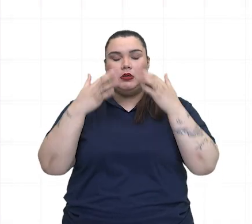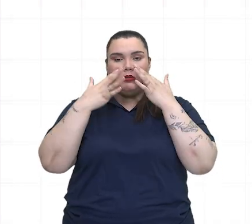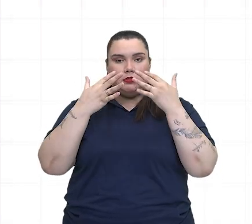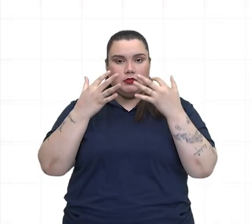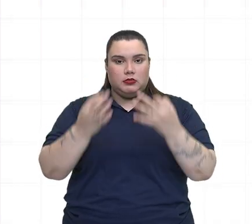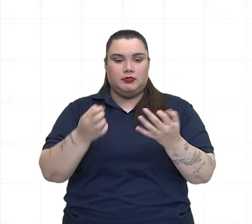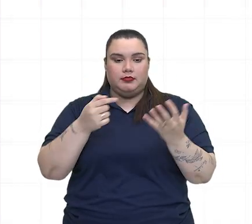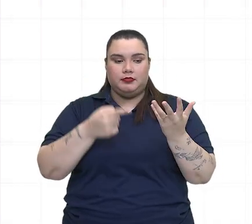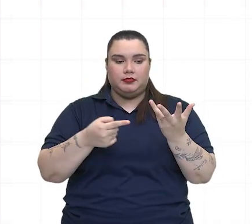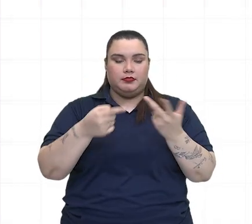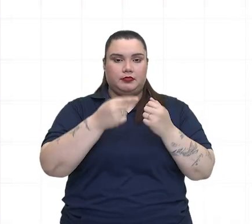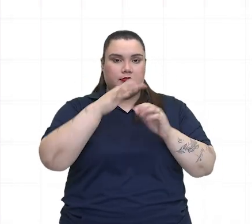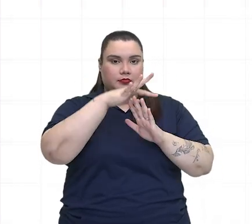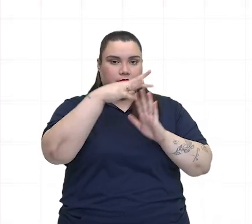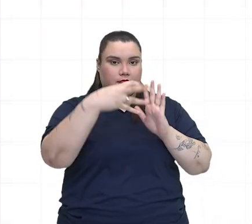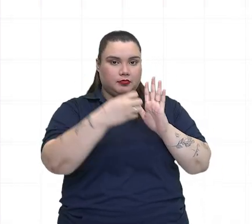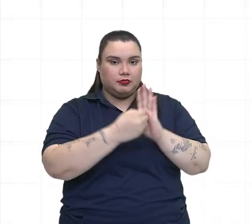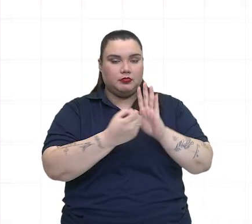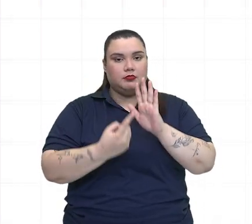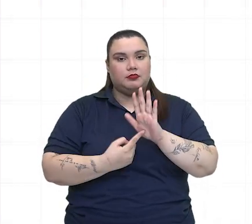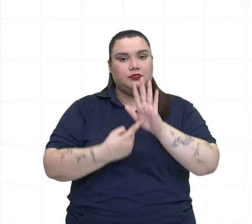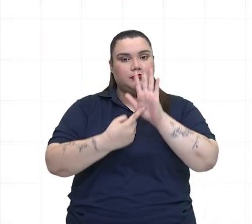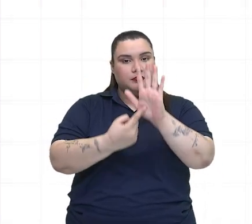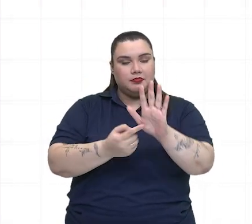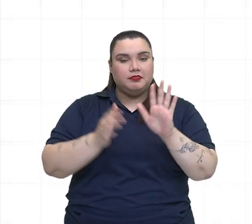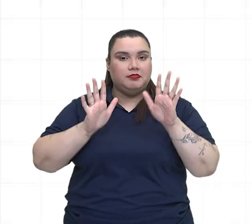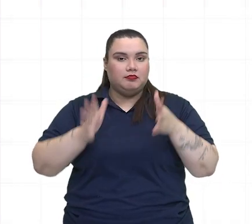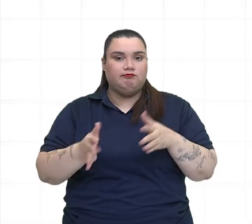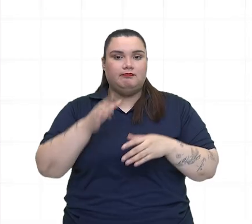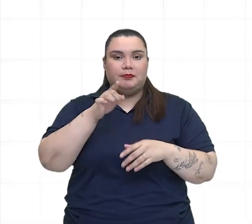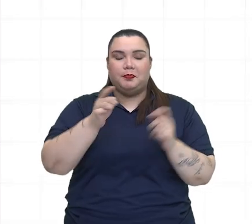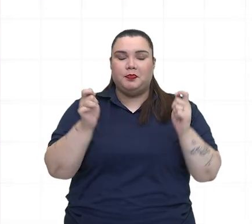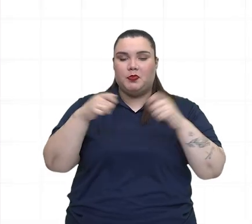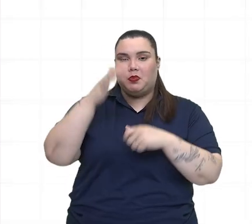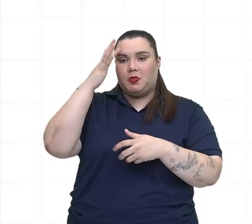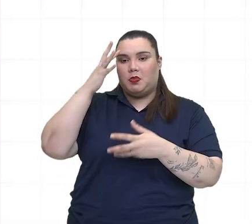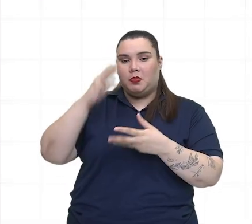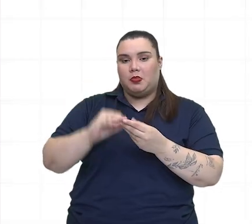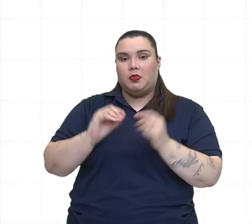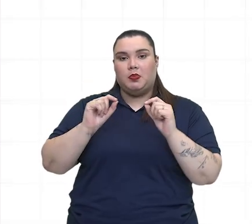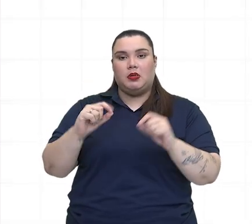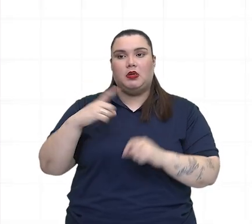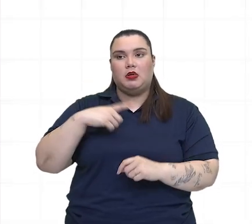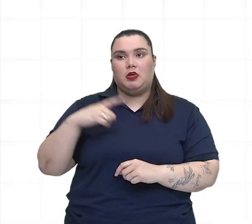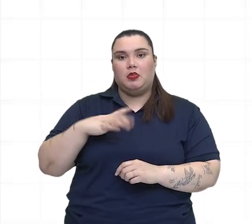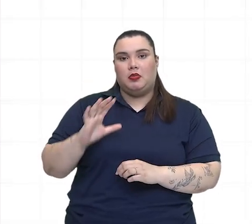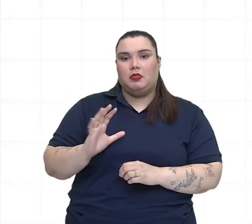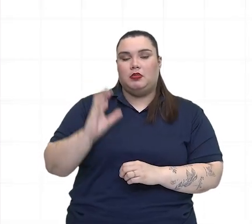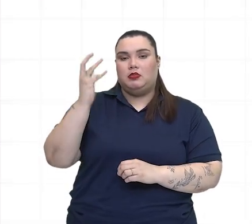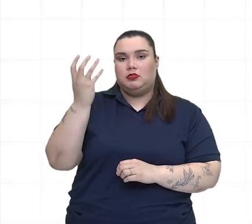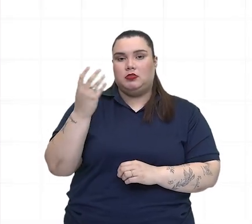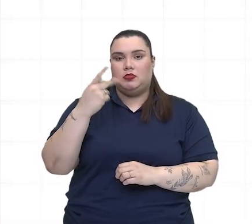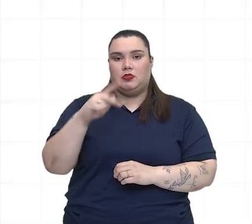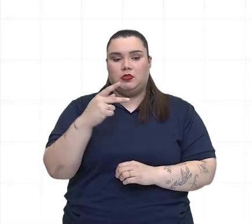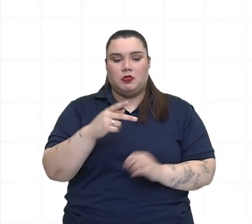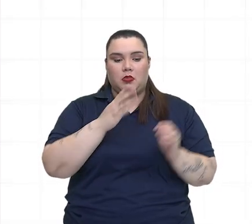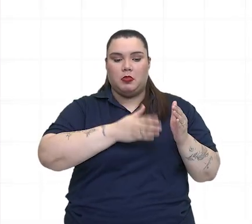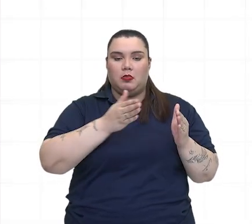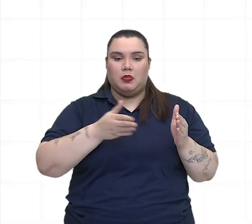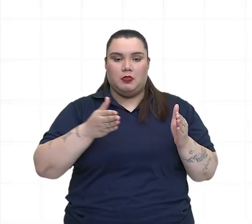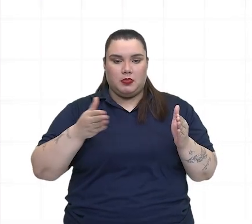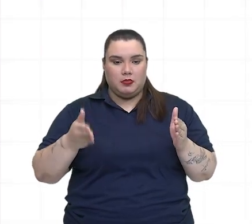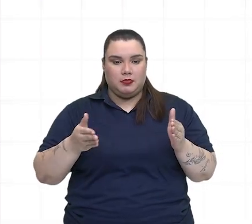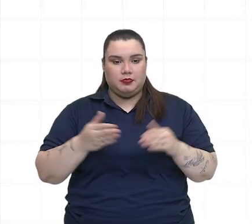a essas simbologias todas para você entender o que está acontecendo no teu